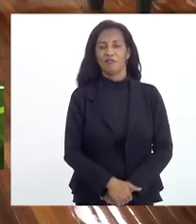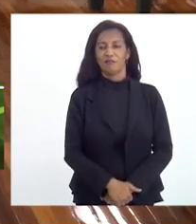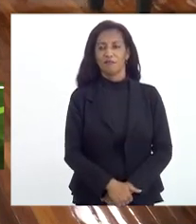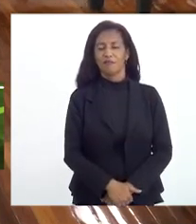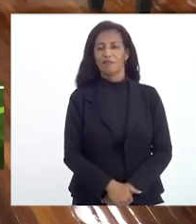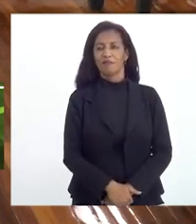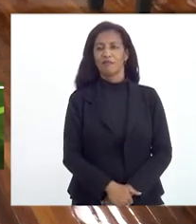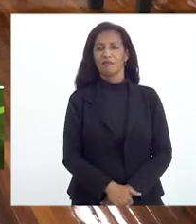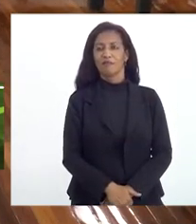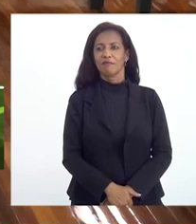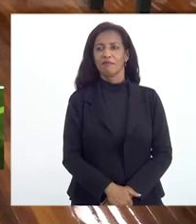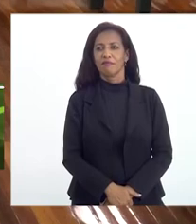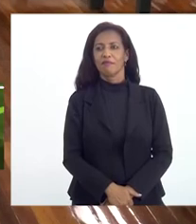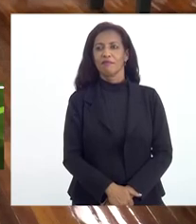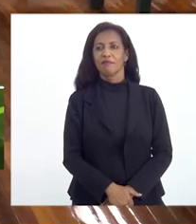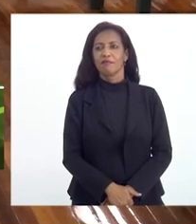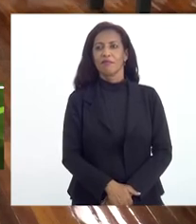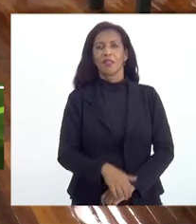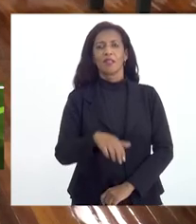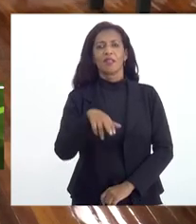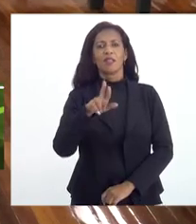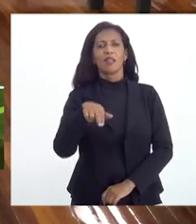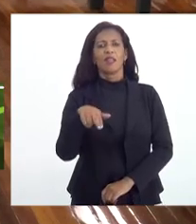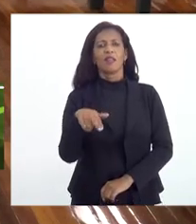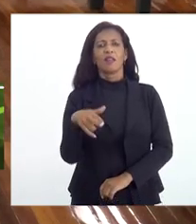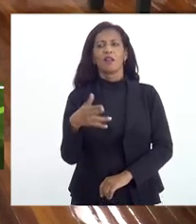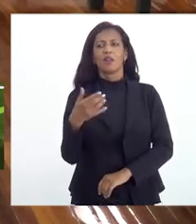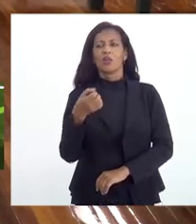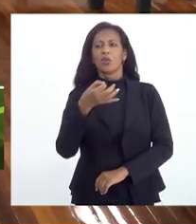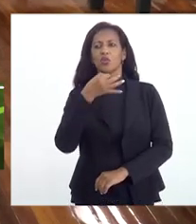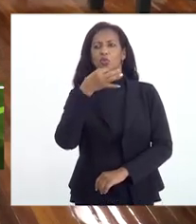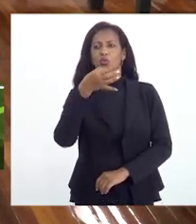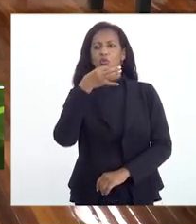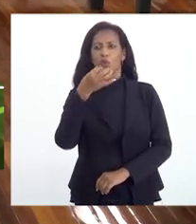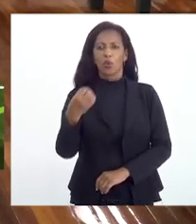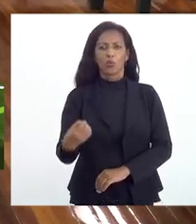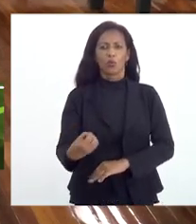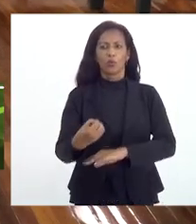Quem é que pode baixar aqui o som, por favor, aqui, desse computador aqui?